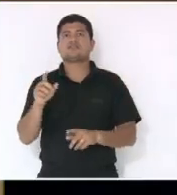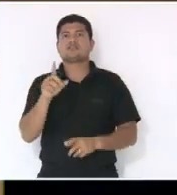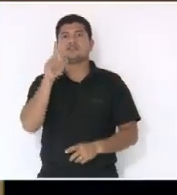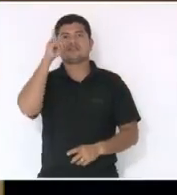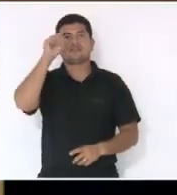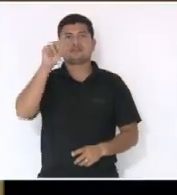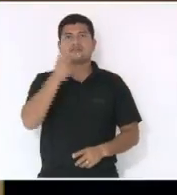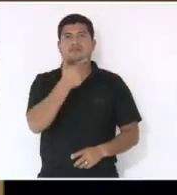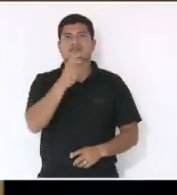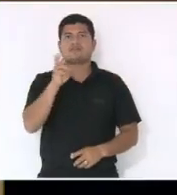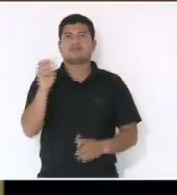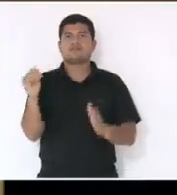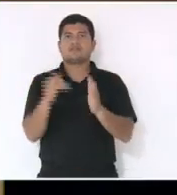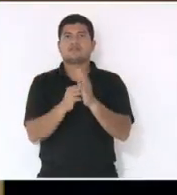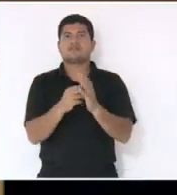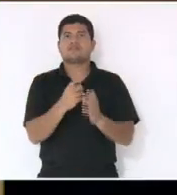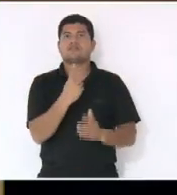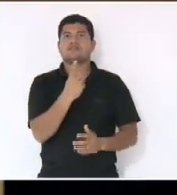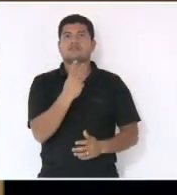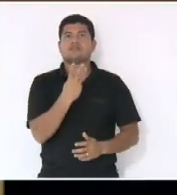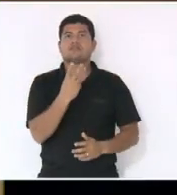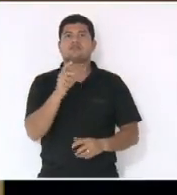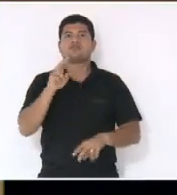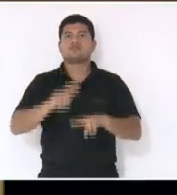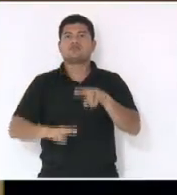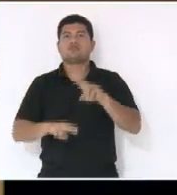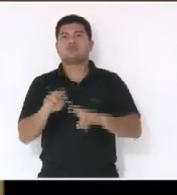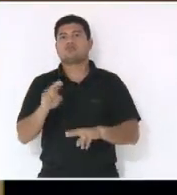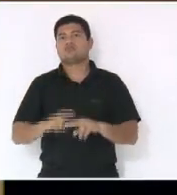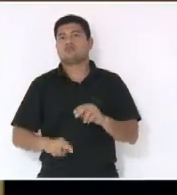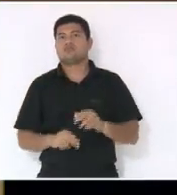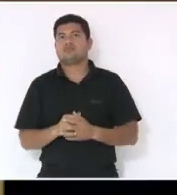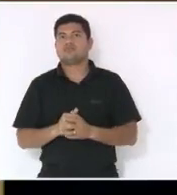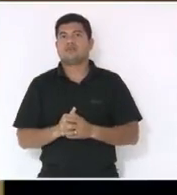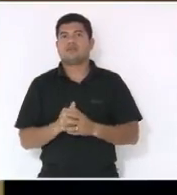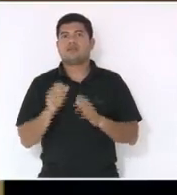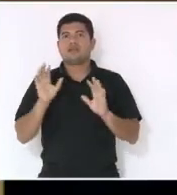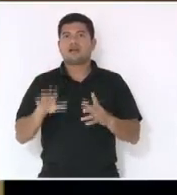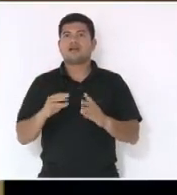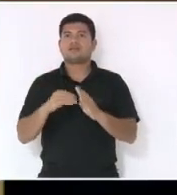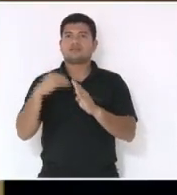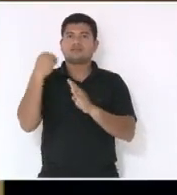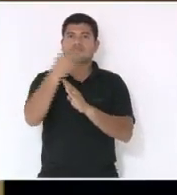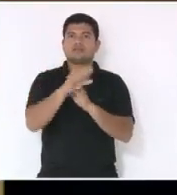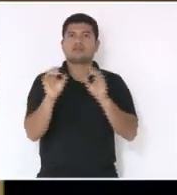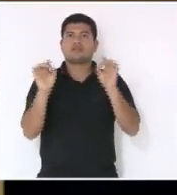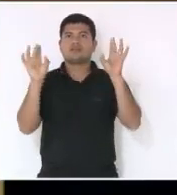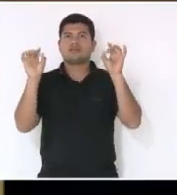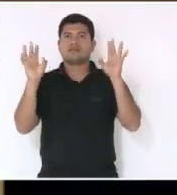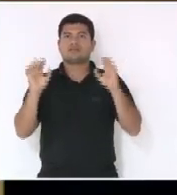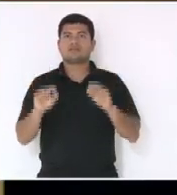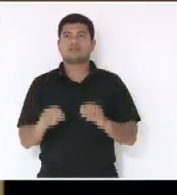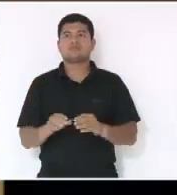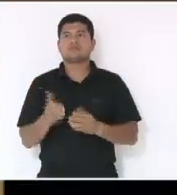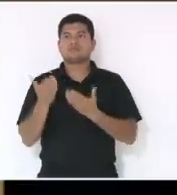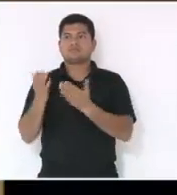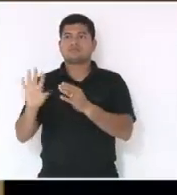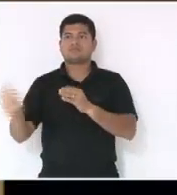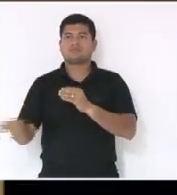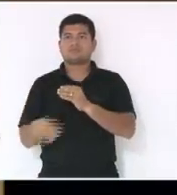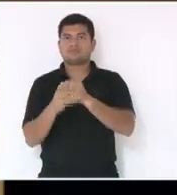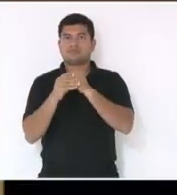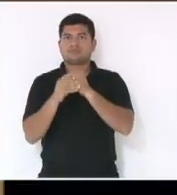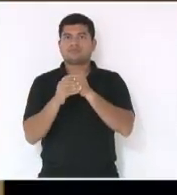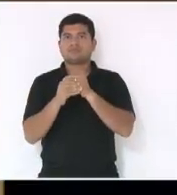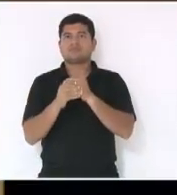3 de junho, que já está no calendário de eventos do Estado, graças a uma emenda do deputado Gabriel Ribeiro,